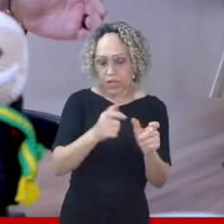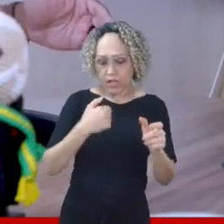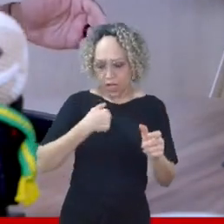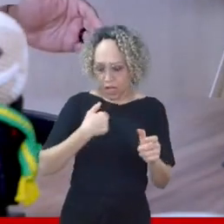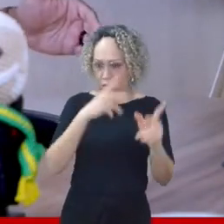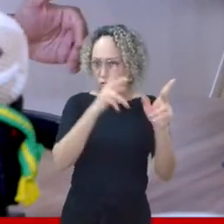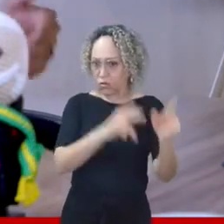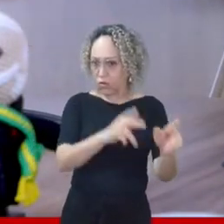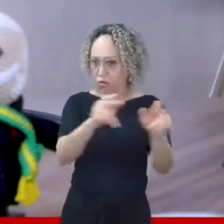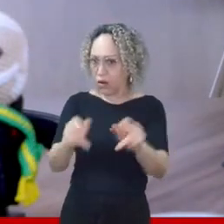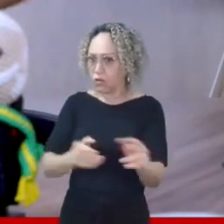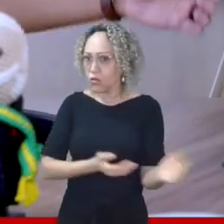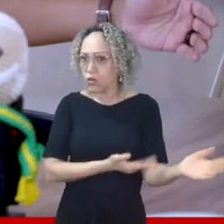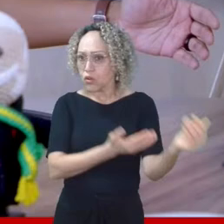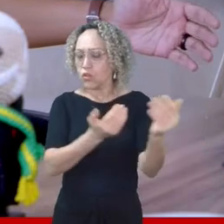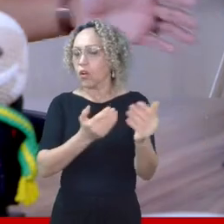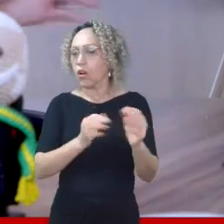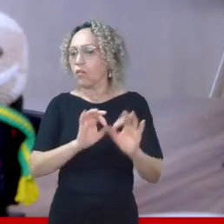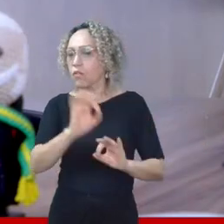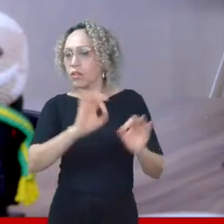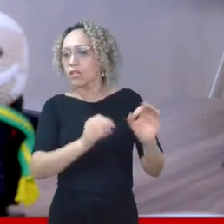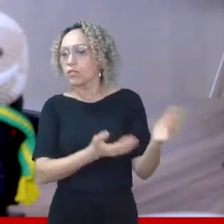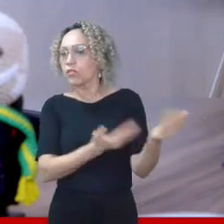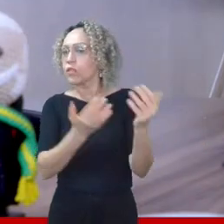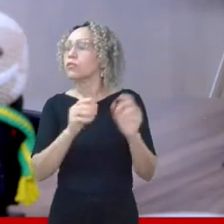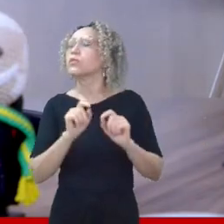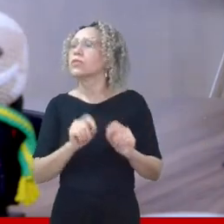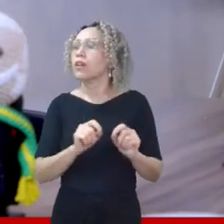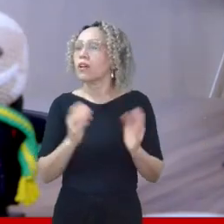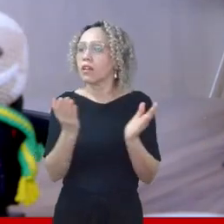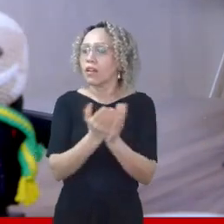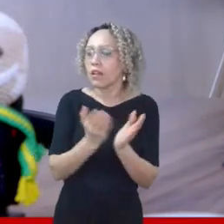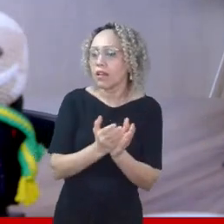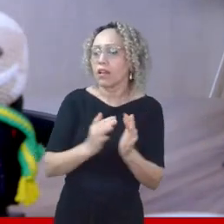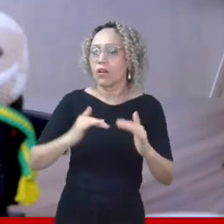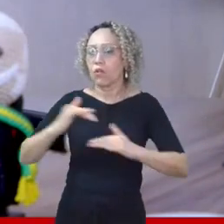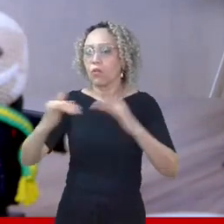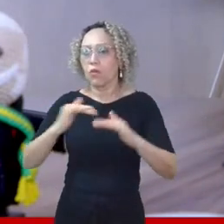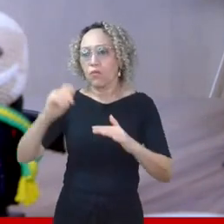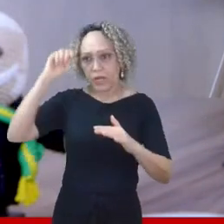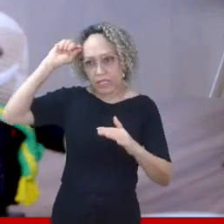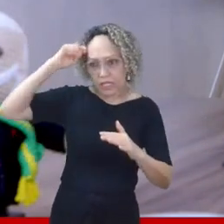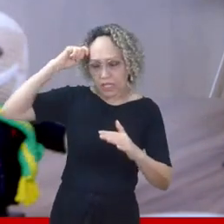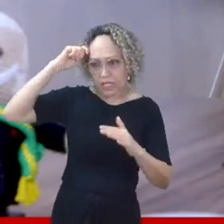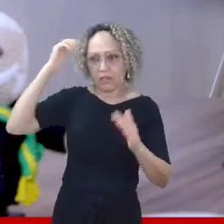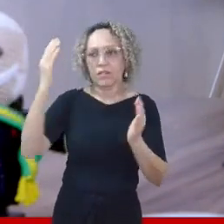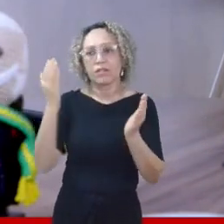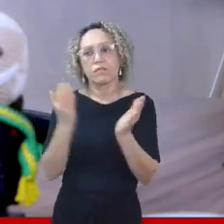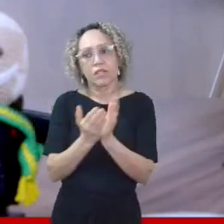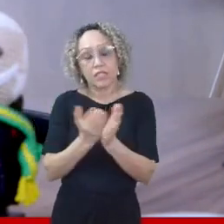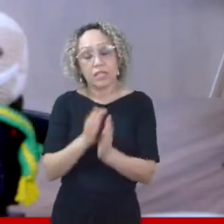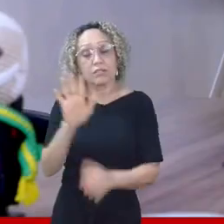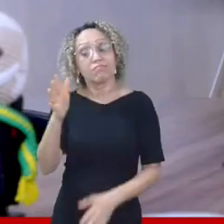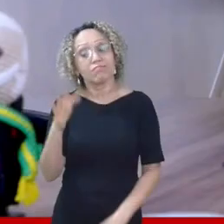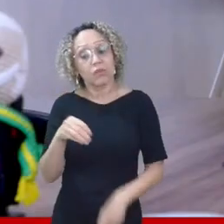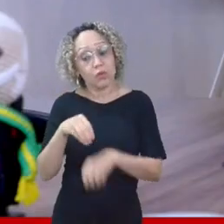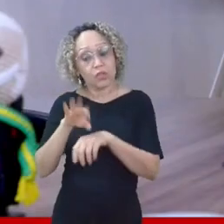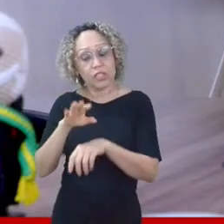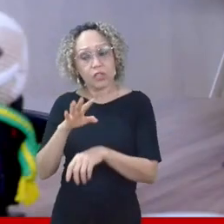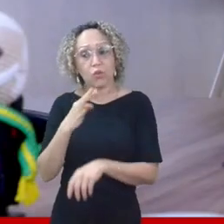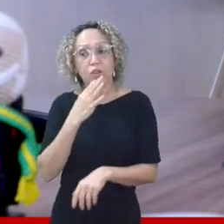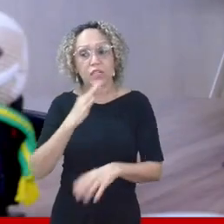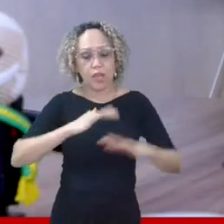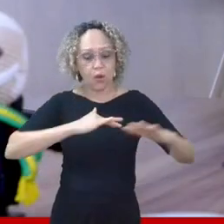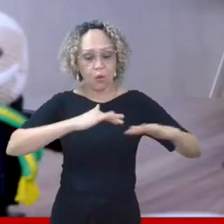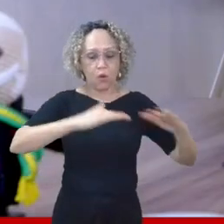outros jovens, inclusive, organizações de juventudes evangélicas, o Movimento Negro Evangélico, inclusive, eu indico para a galera conhecer o Movimento